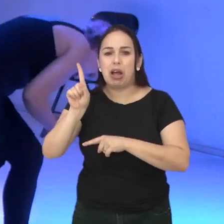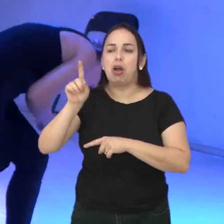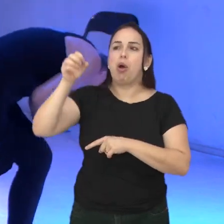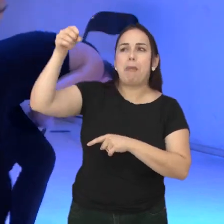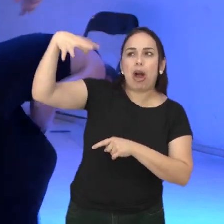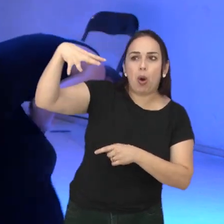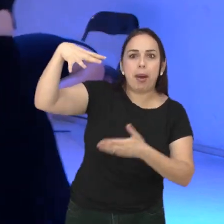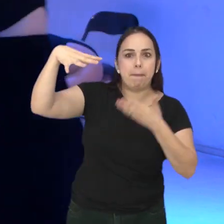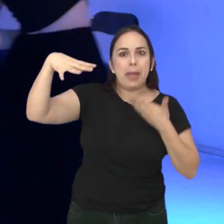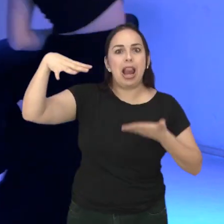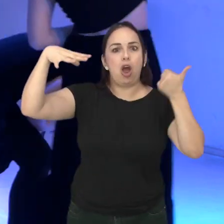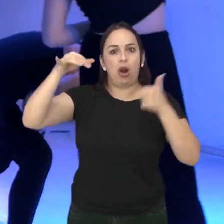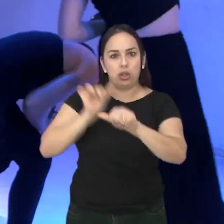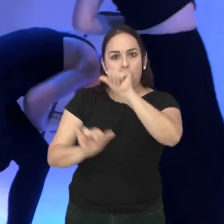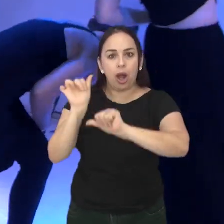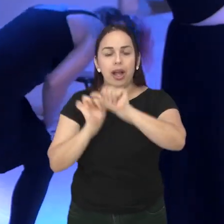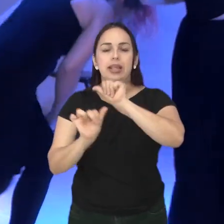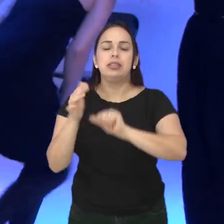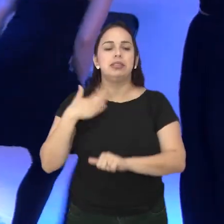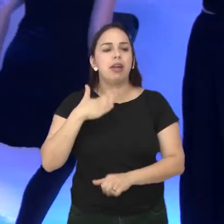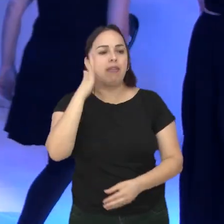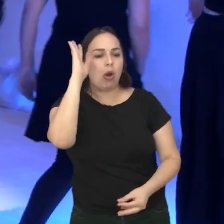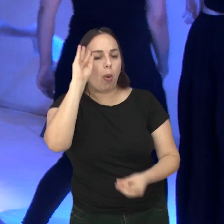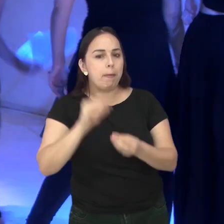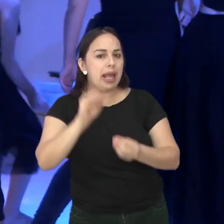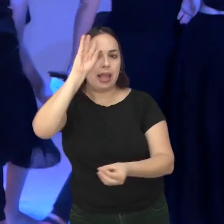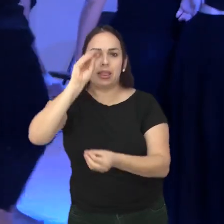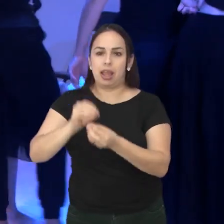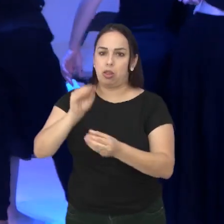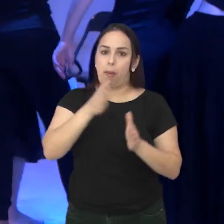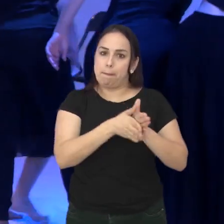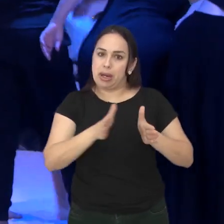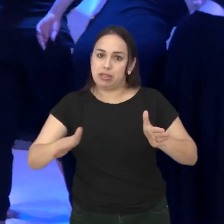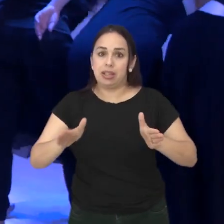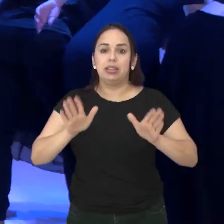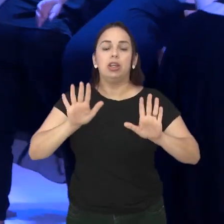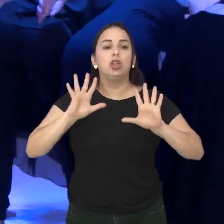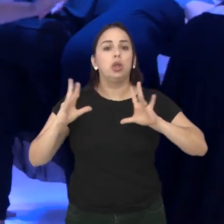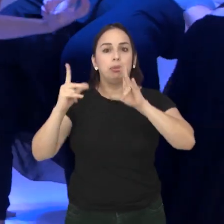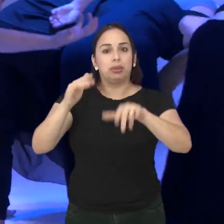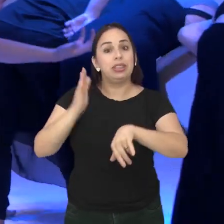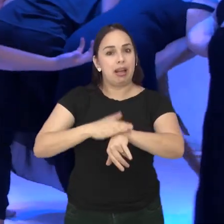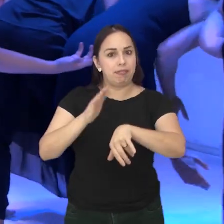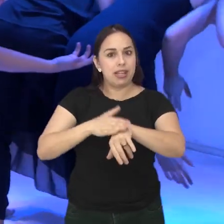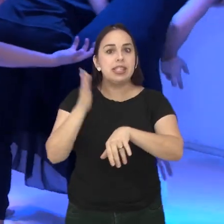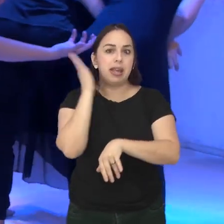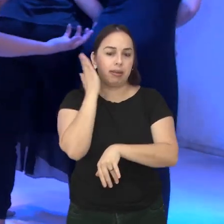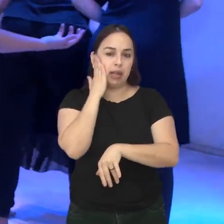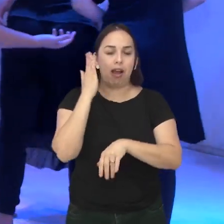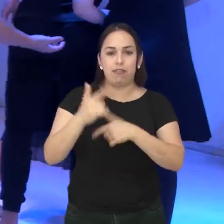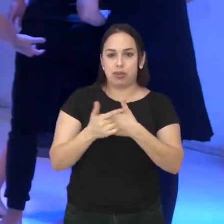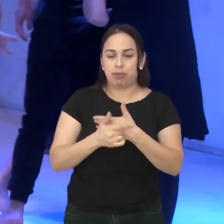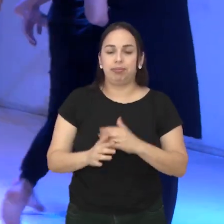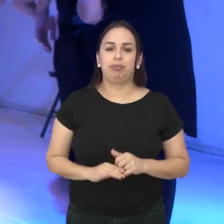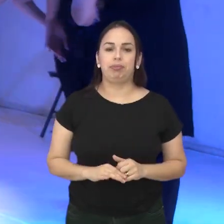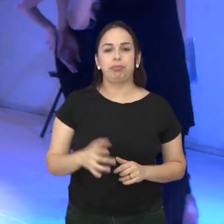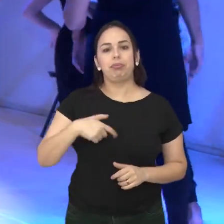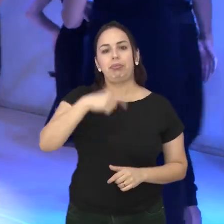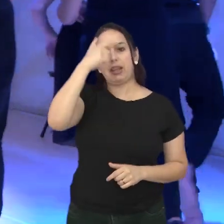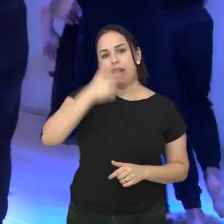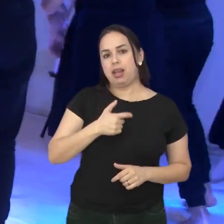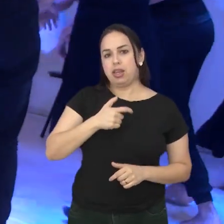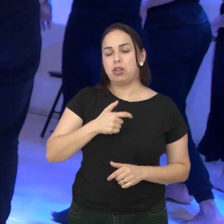entrasse uma cor aqui fosse melhor, e aí você vai compreendendo tudo. Então no fundo todo mundo sabe fazer um pouco de tudo. Eu,